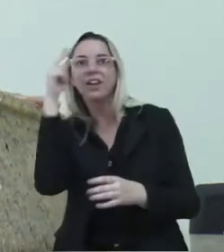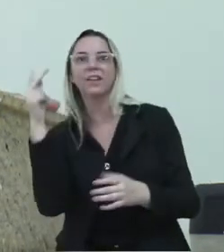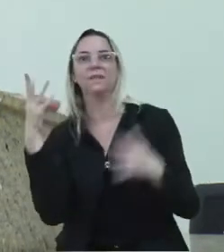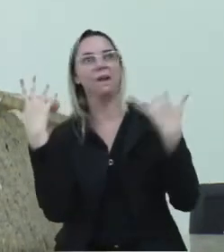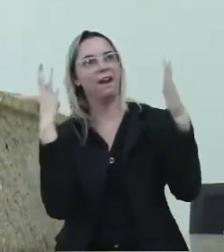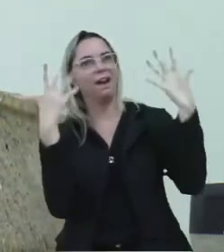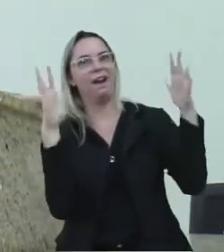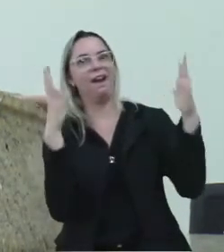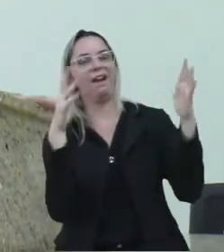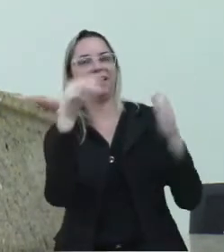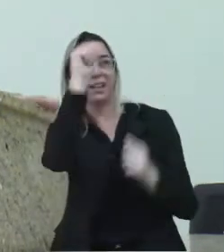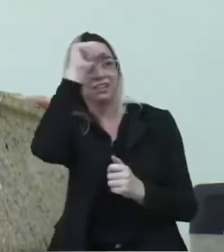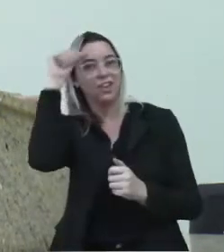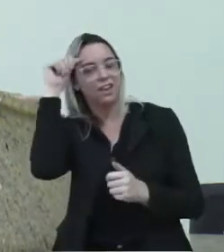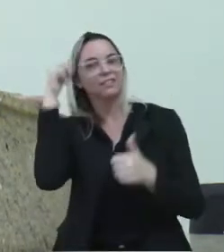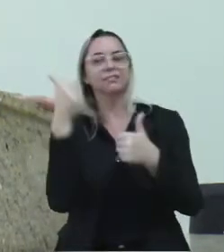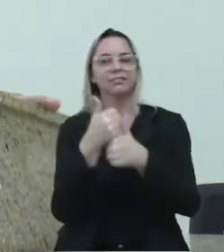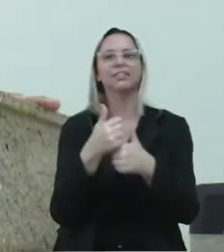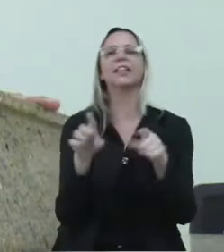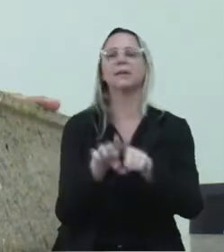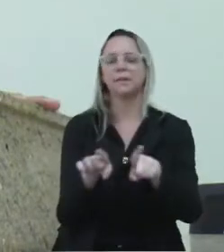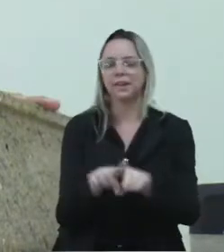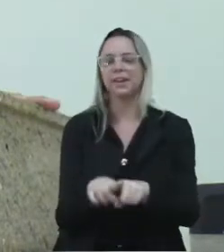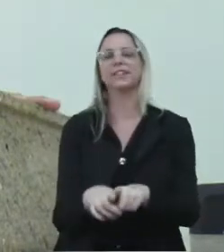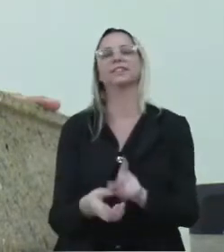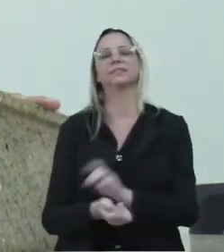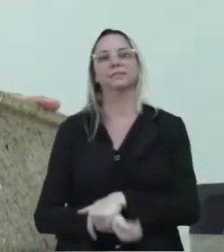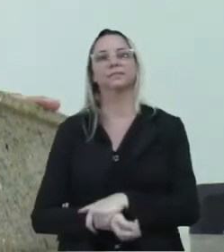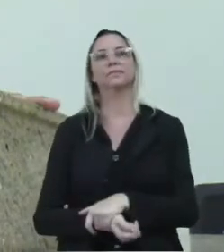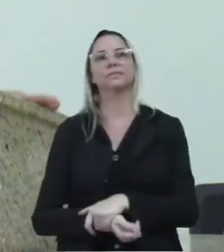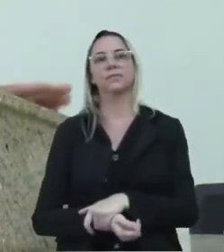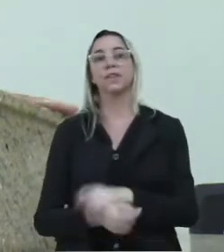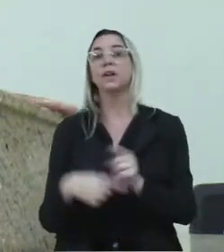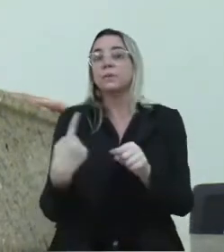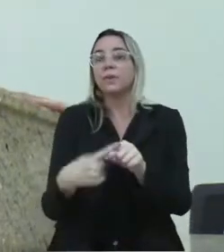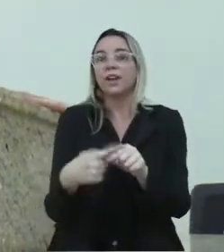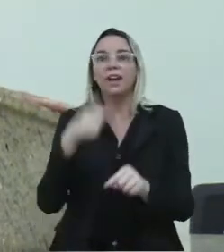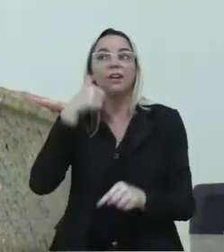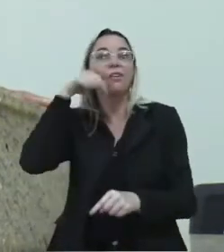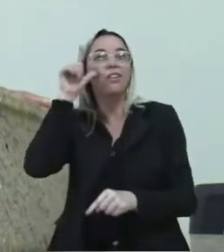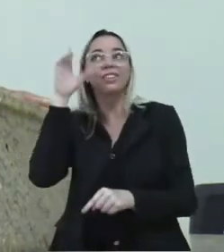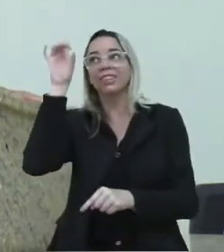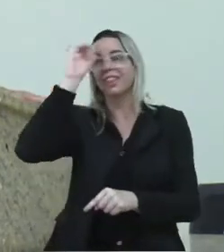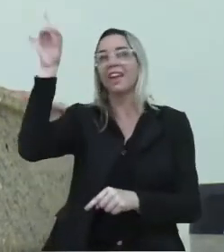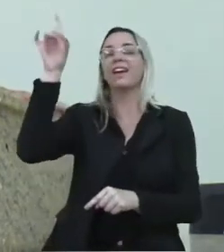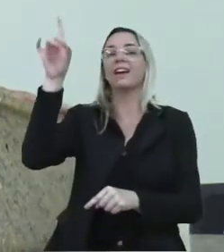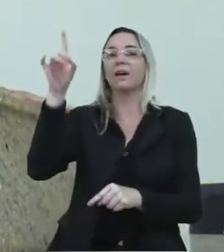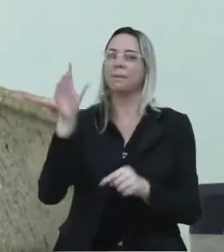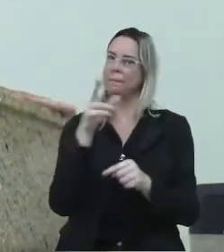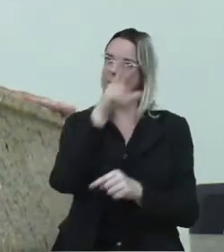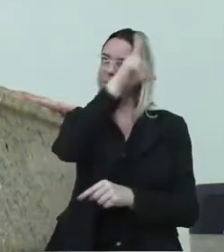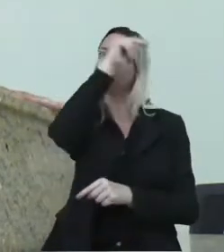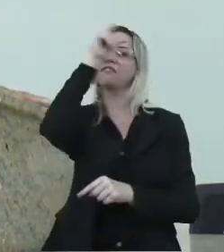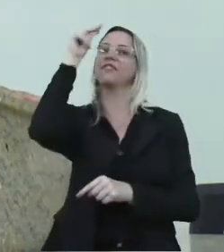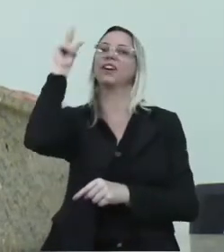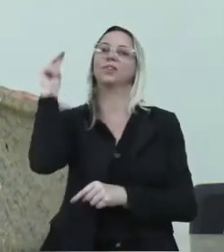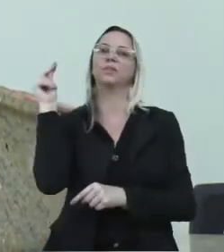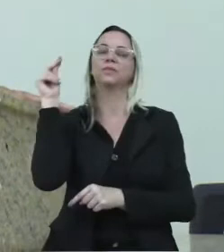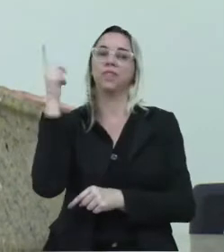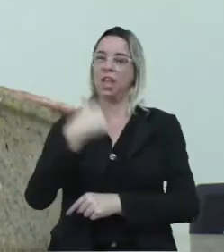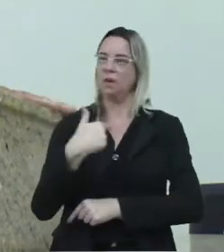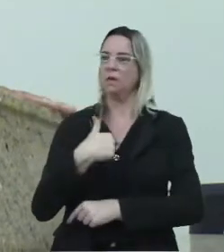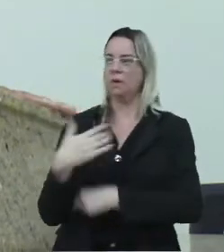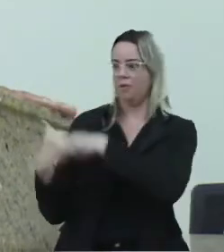Alexandre Batité, o vice-prefeito, né, pelo dia do prefeito, né, foi comemorado, fui convidado e